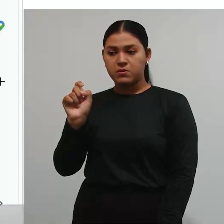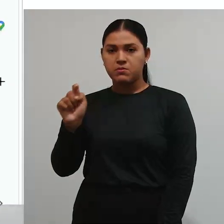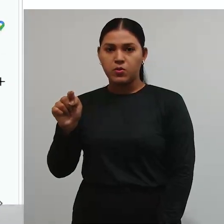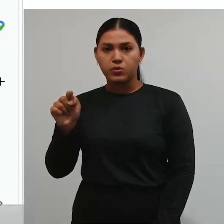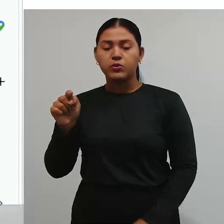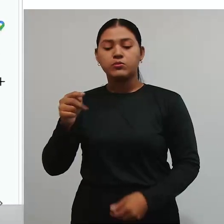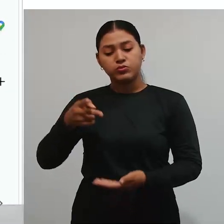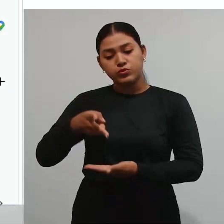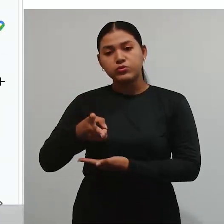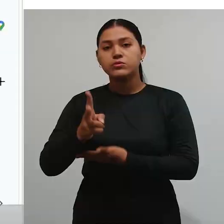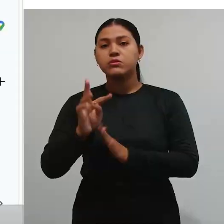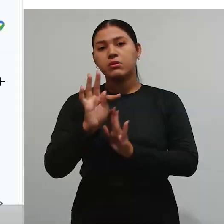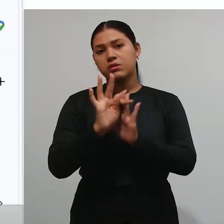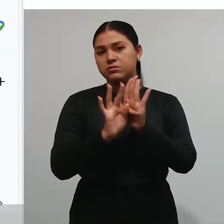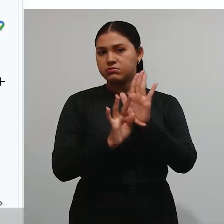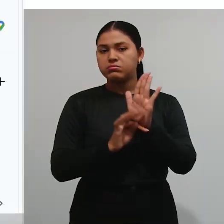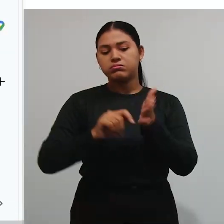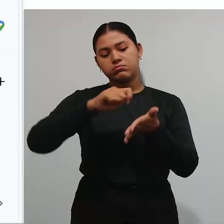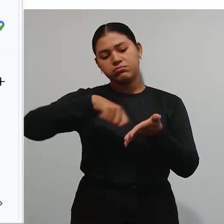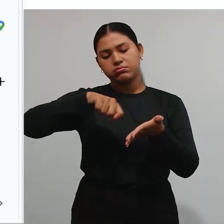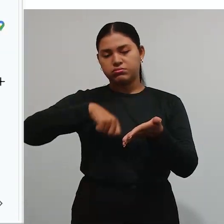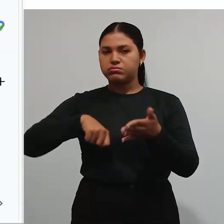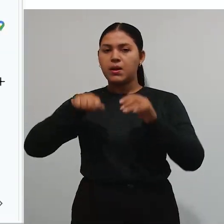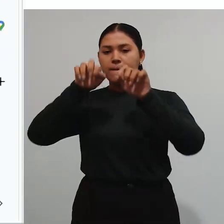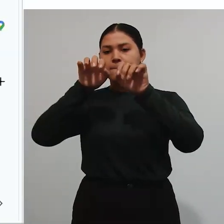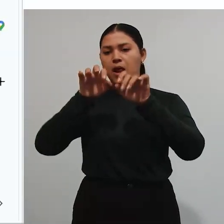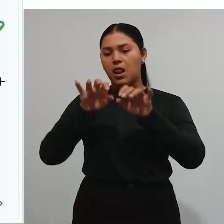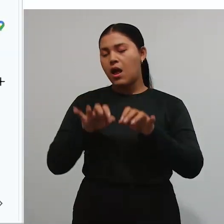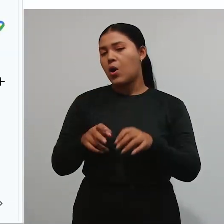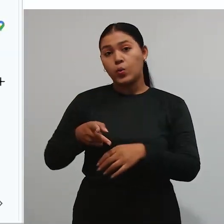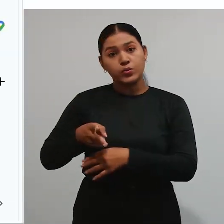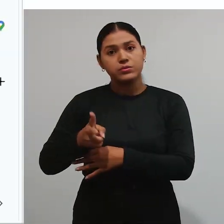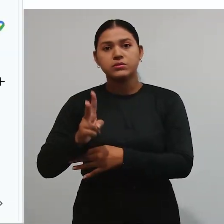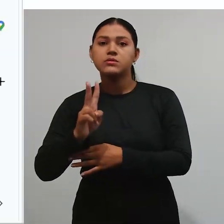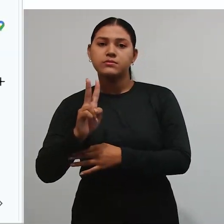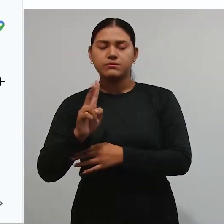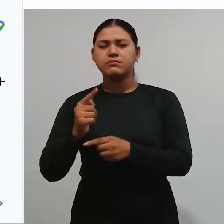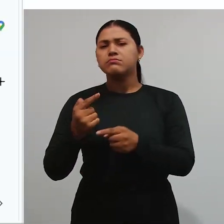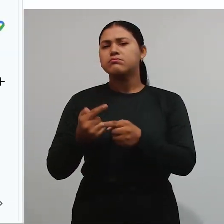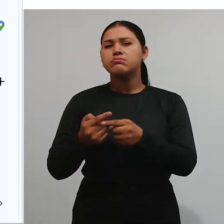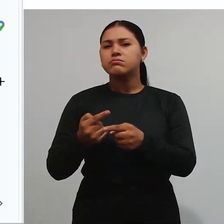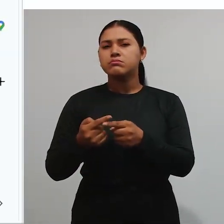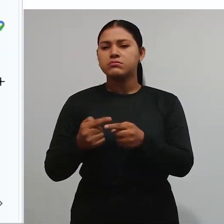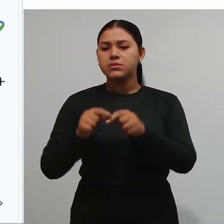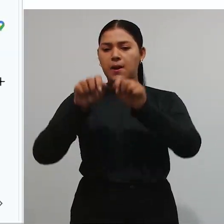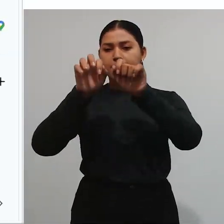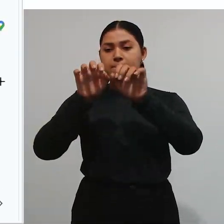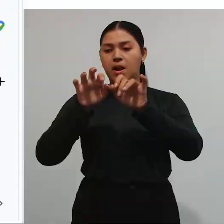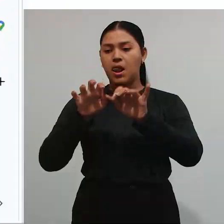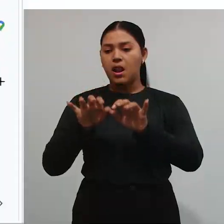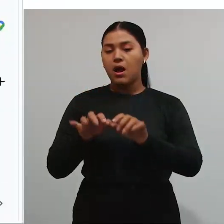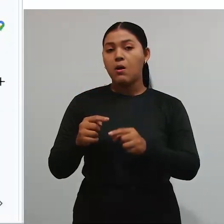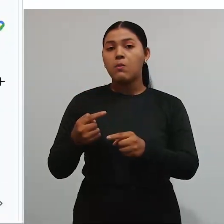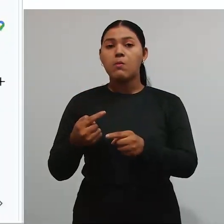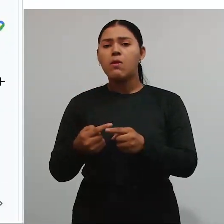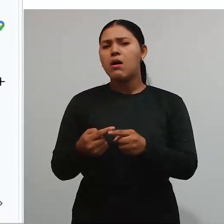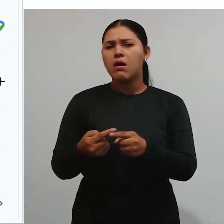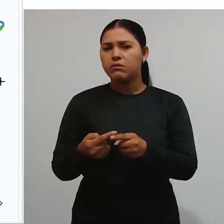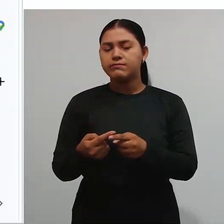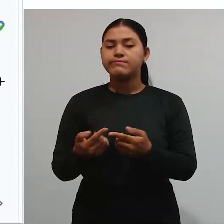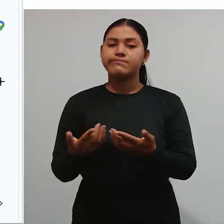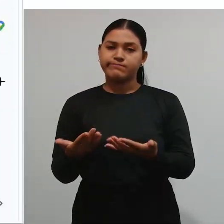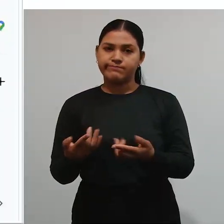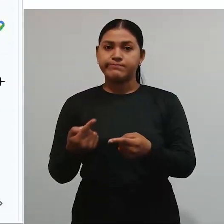tá? Dou um Enter e continuo. Aí eu vou continuar aqui meu texto na sequência. Por quê? Porque eu continuo